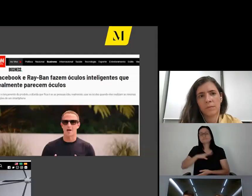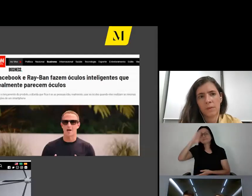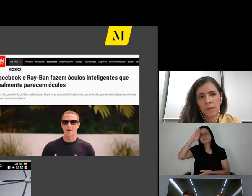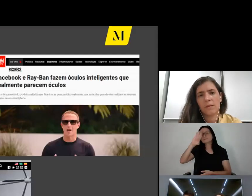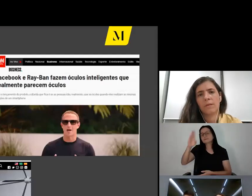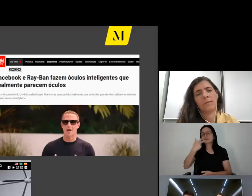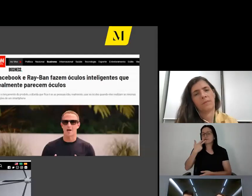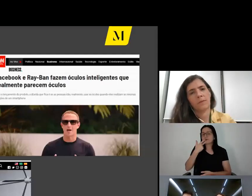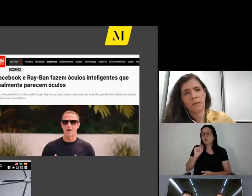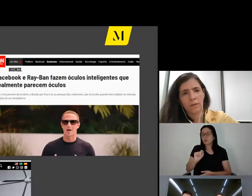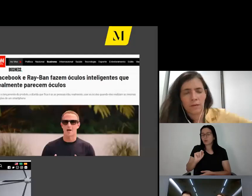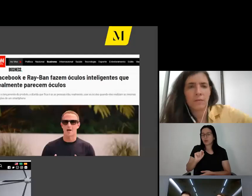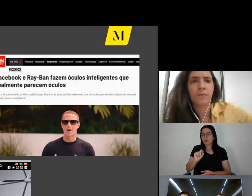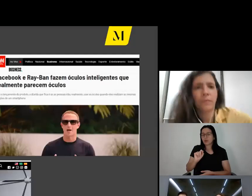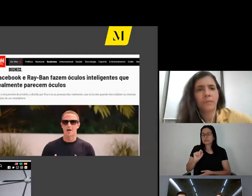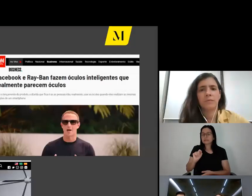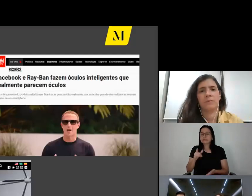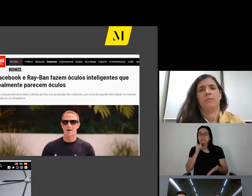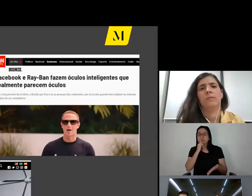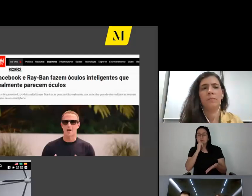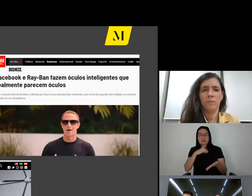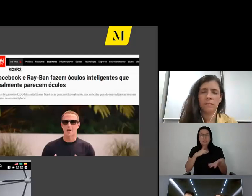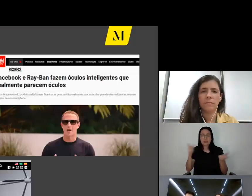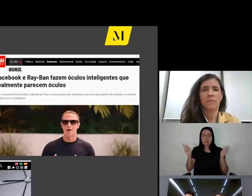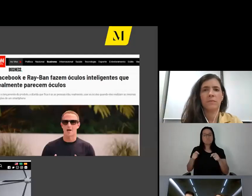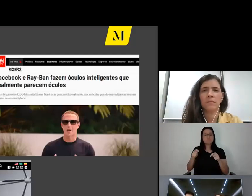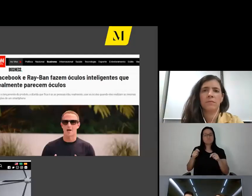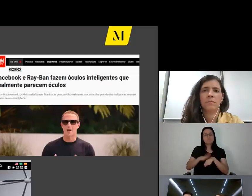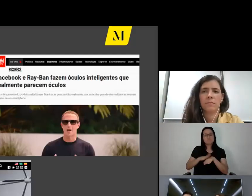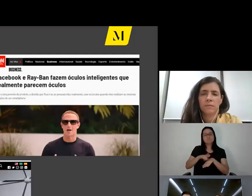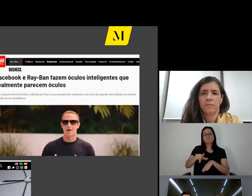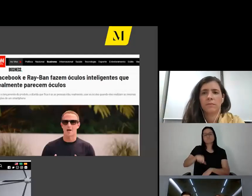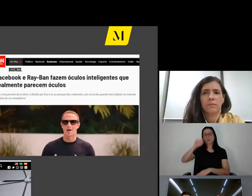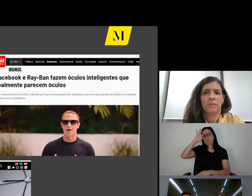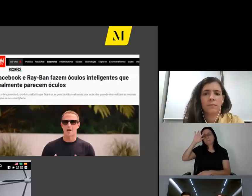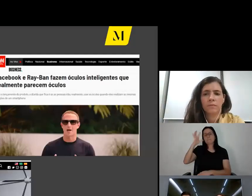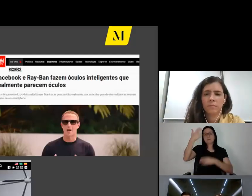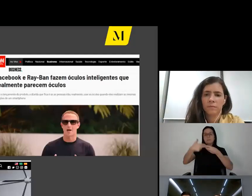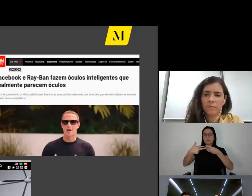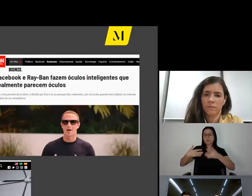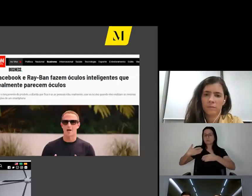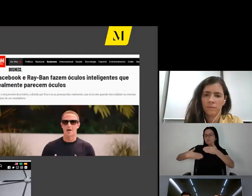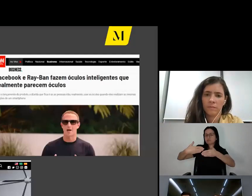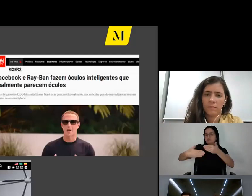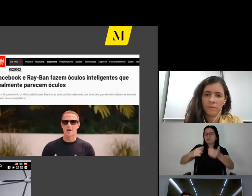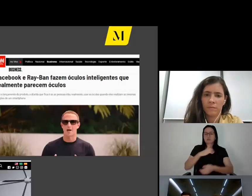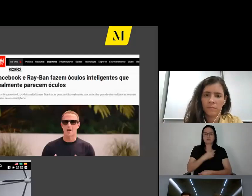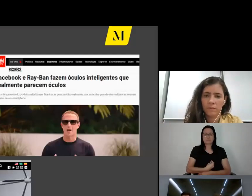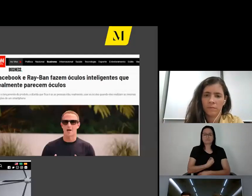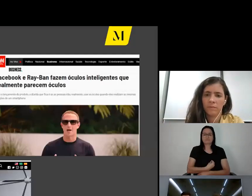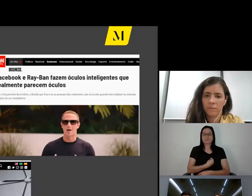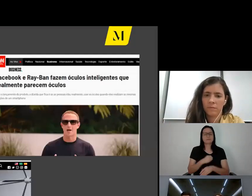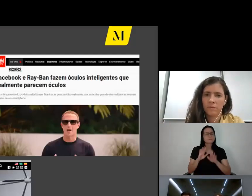programar um carro autônomo para ele conseguir ter decisões ao longo do seu percurso. Mas o que implicam